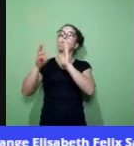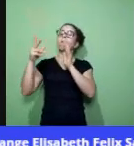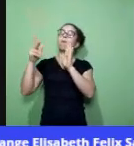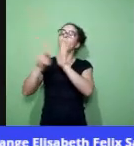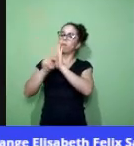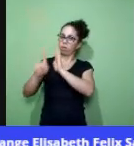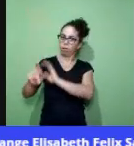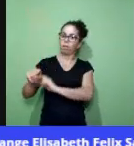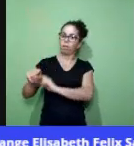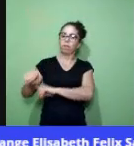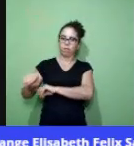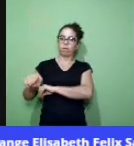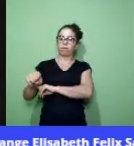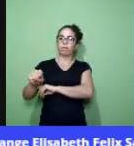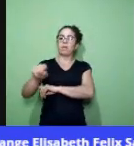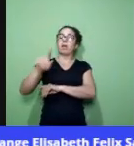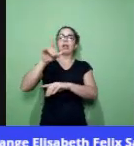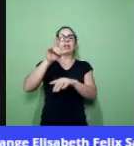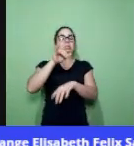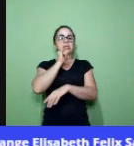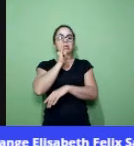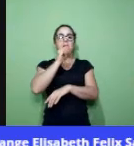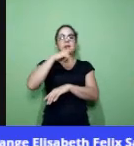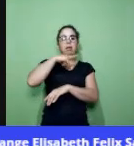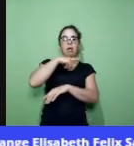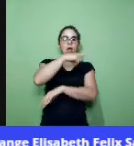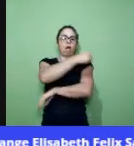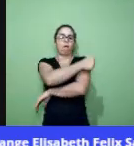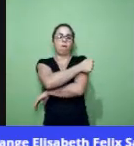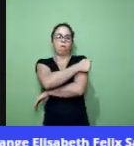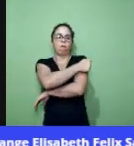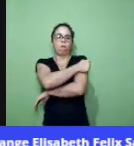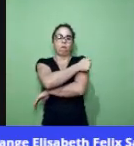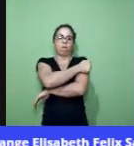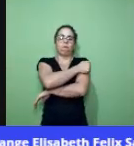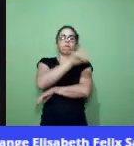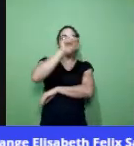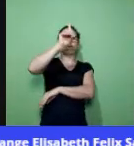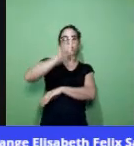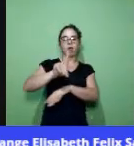aluno com deficiência física, comprometido, né, que às